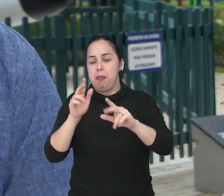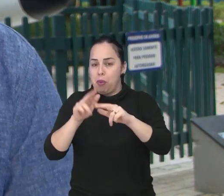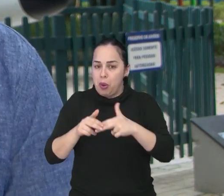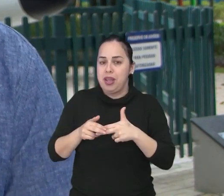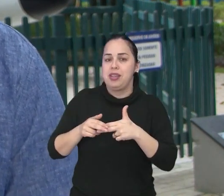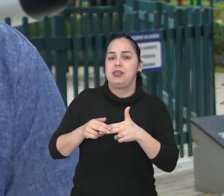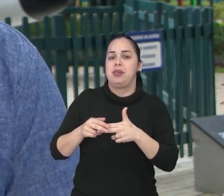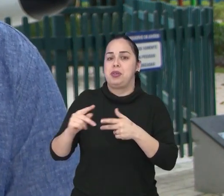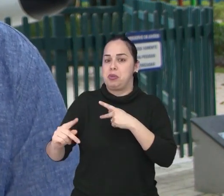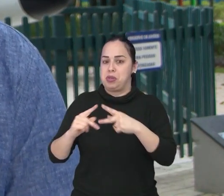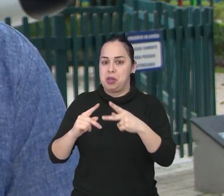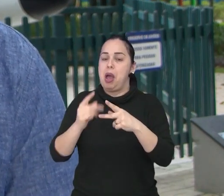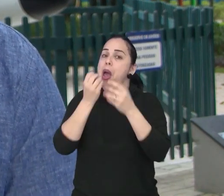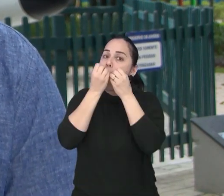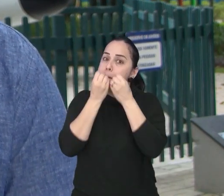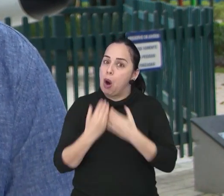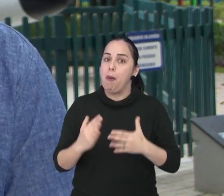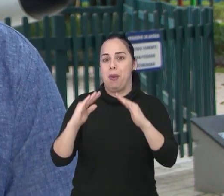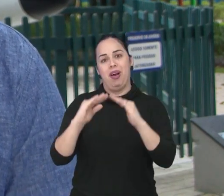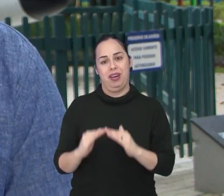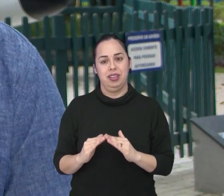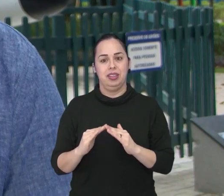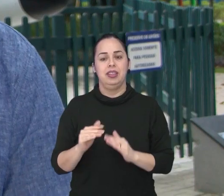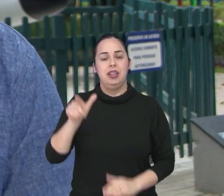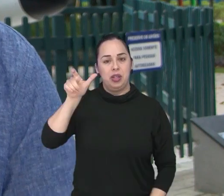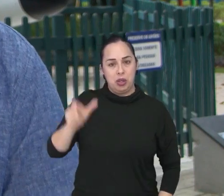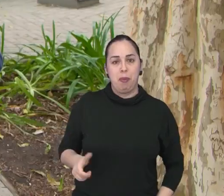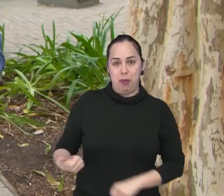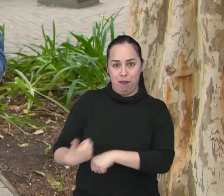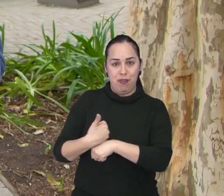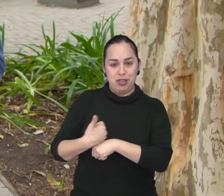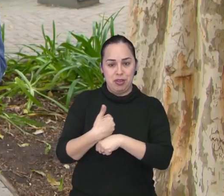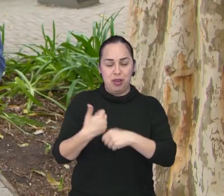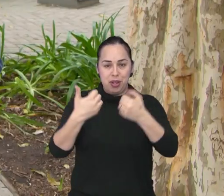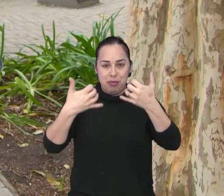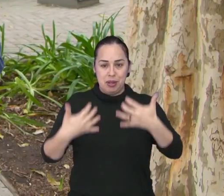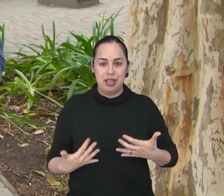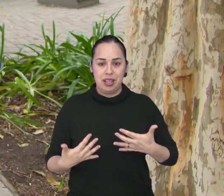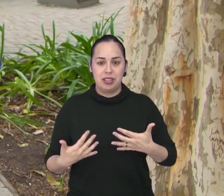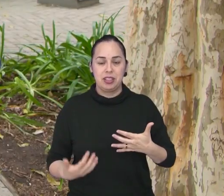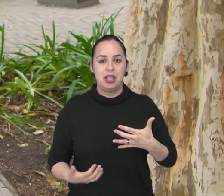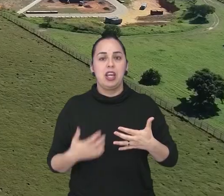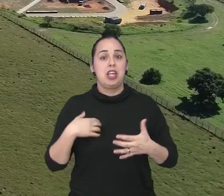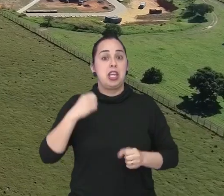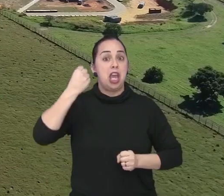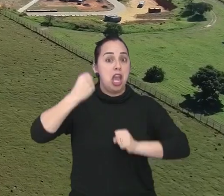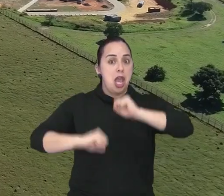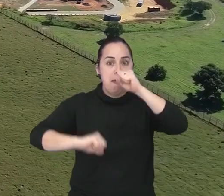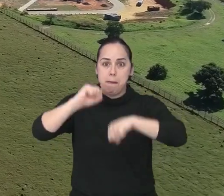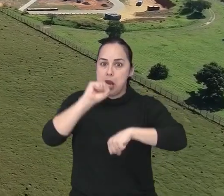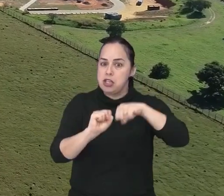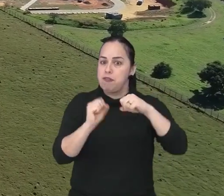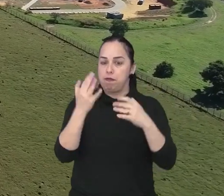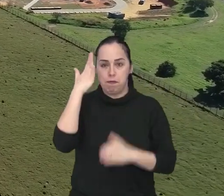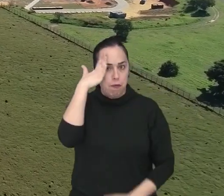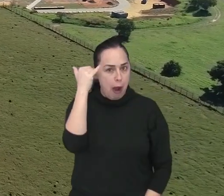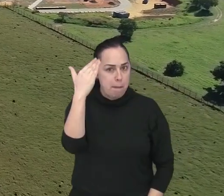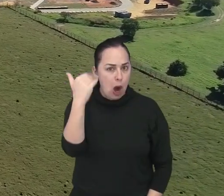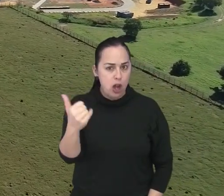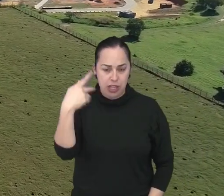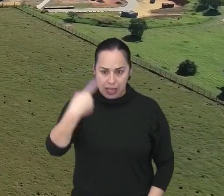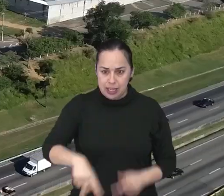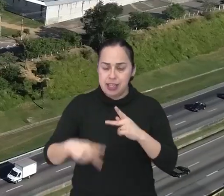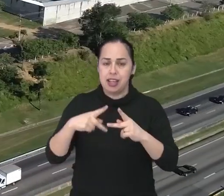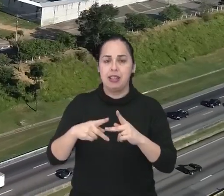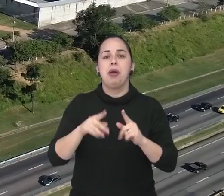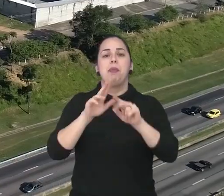características do IDH levam São José a ser um candidato muito bom para se morar. Ainda segundo o especialista, a instalação de grandes empresas em